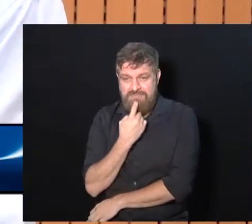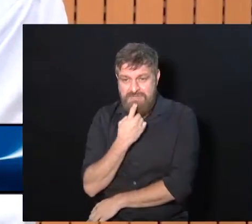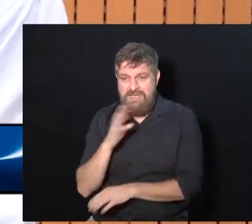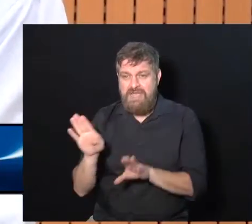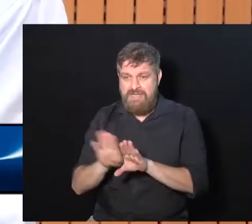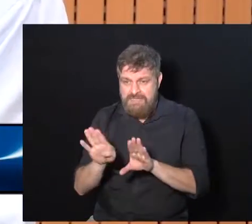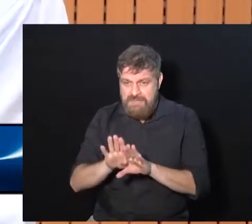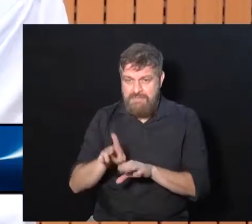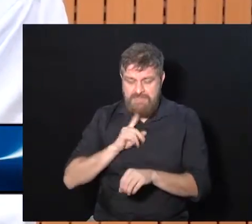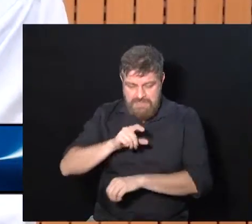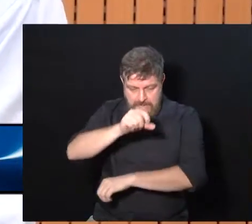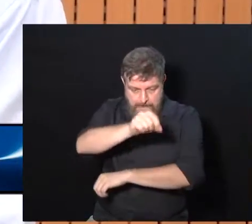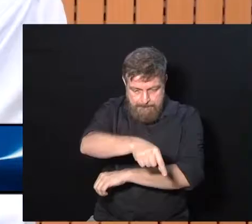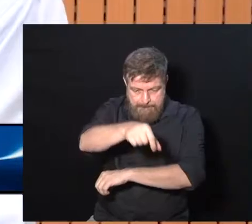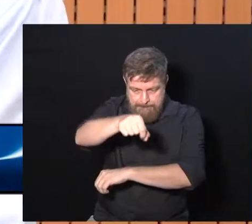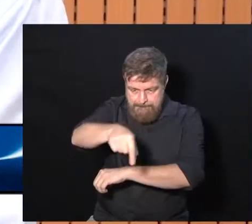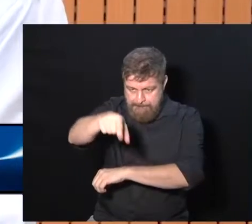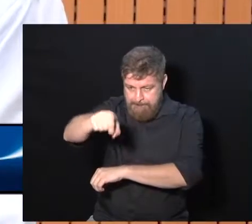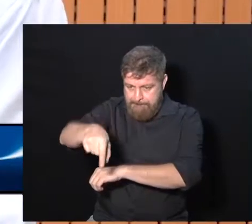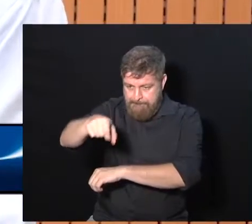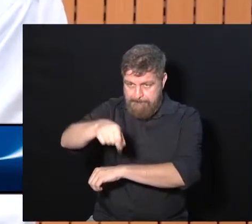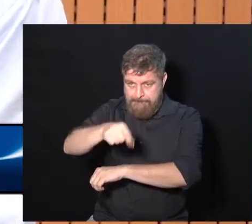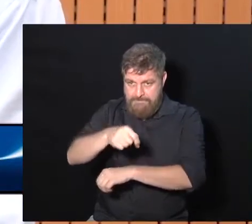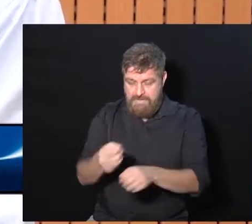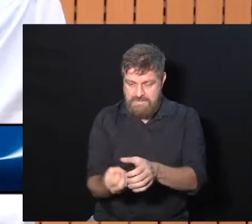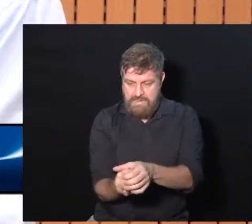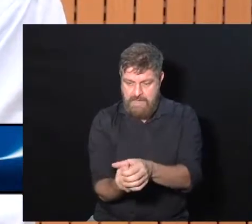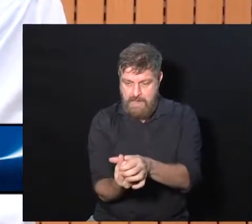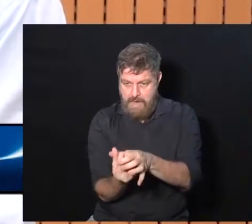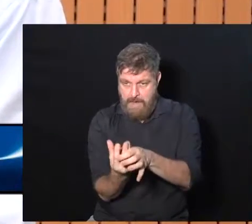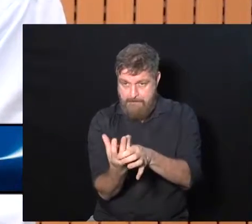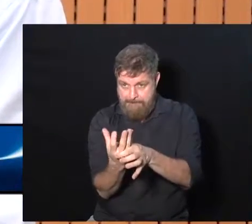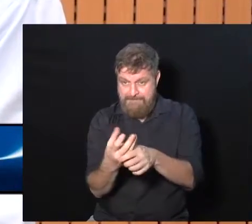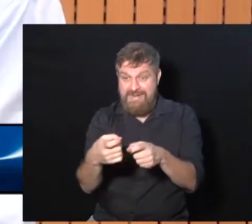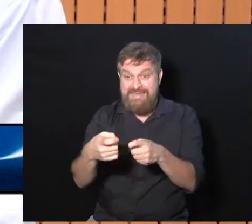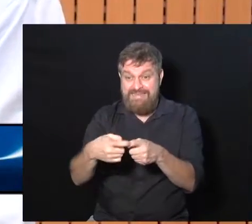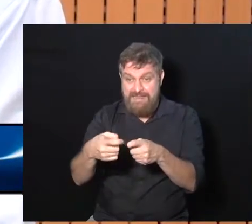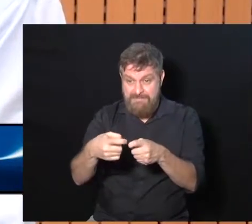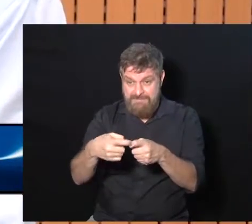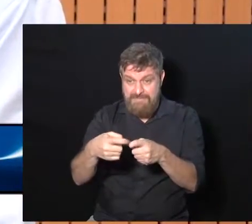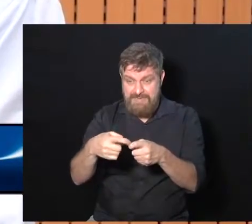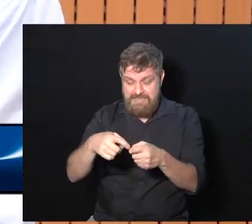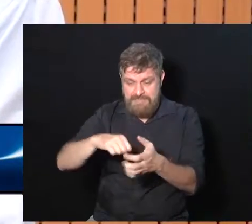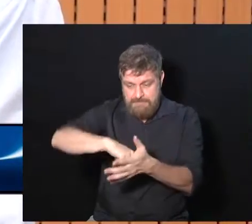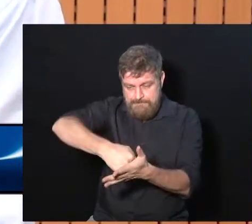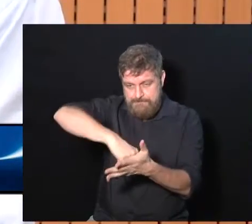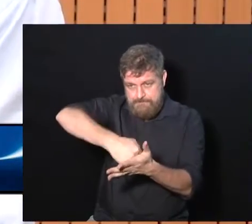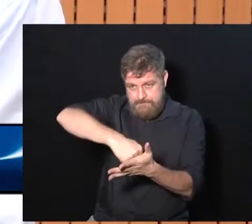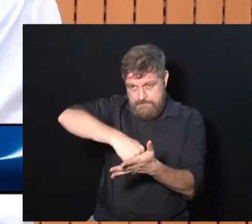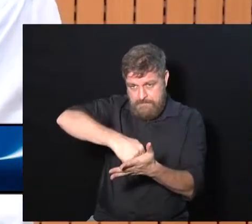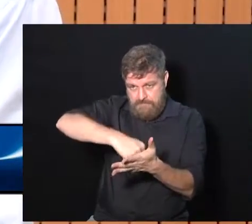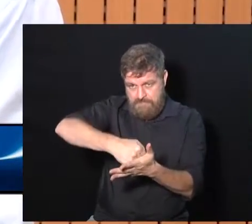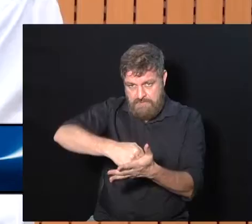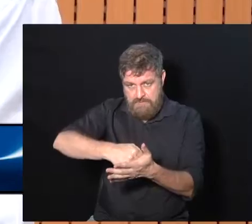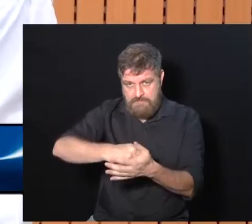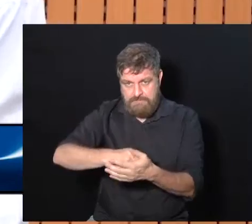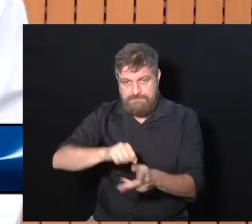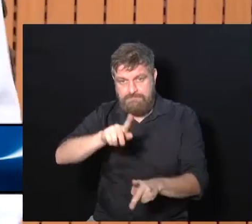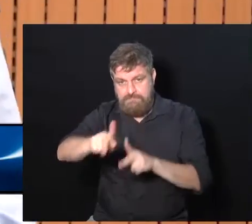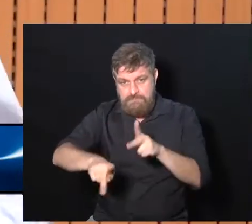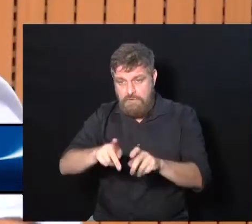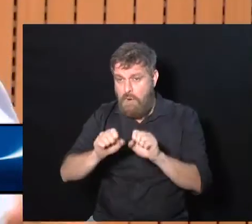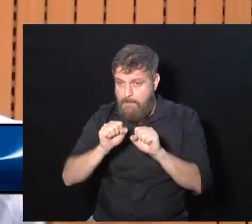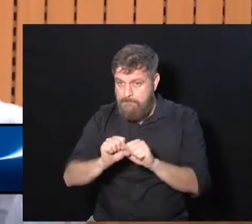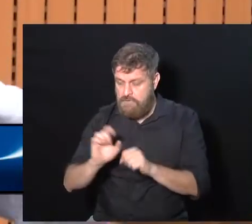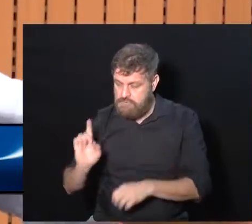também cultive e possa disponibilizar plantas medicinais para a população. Então,